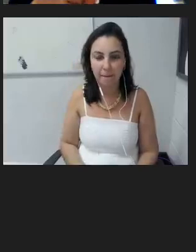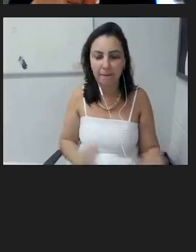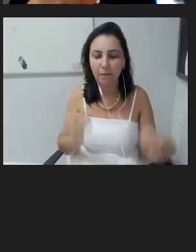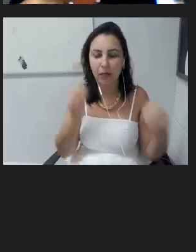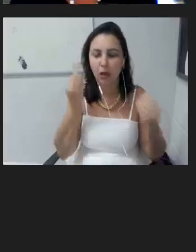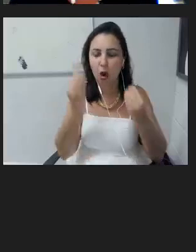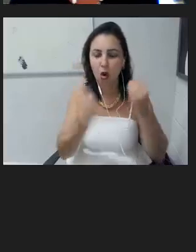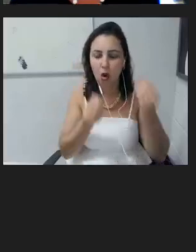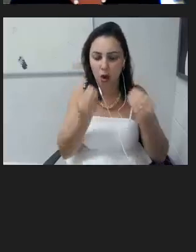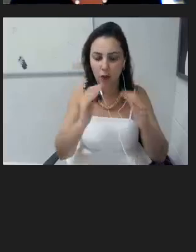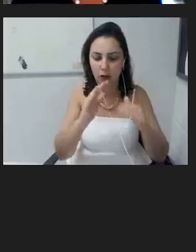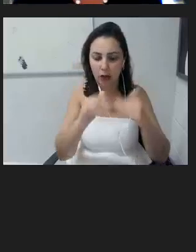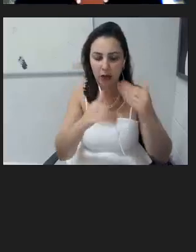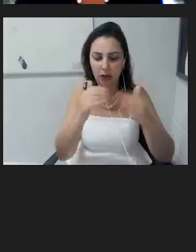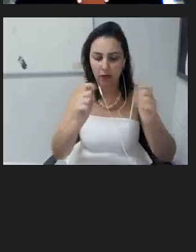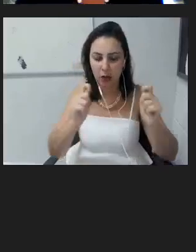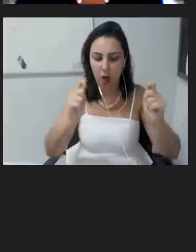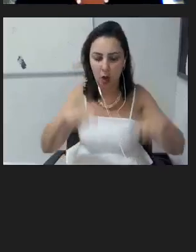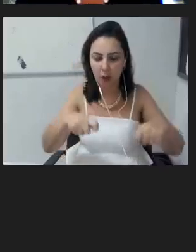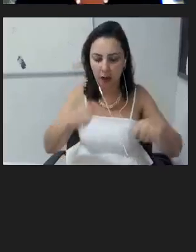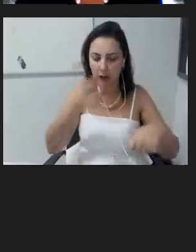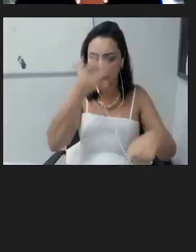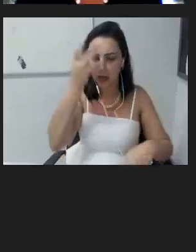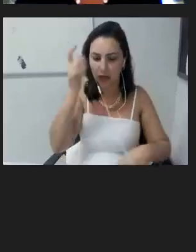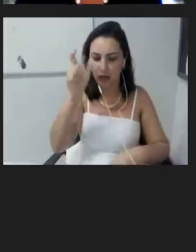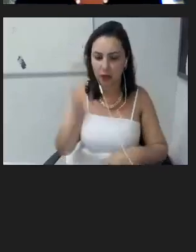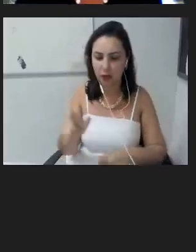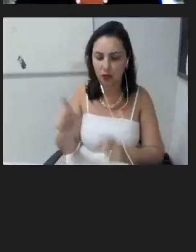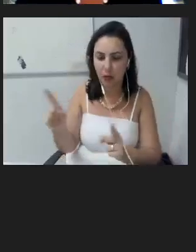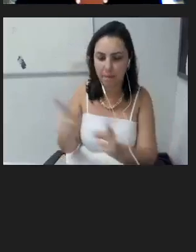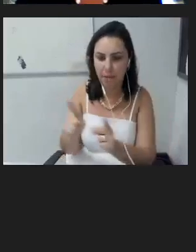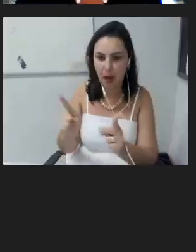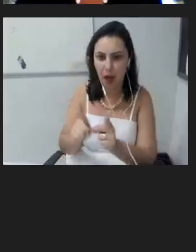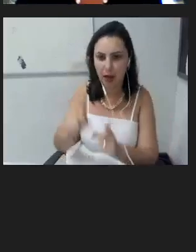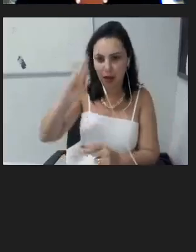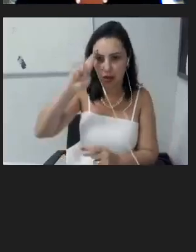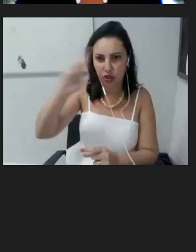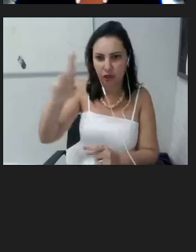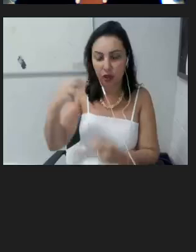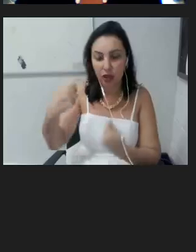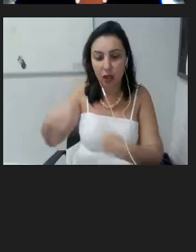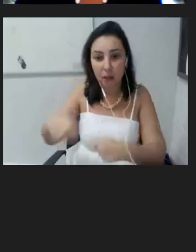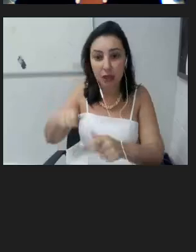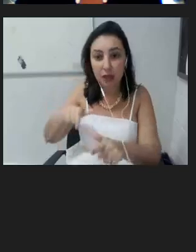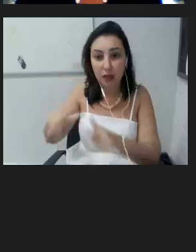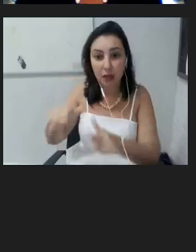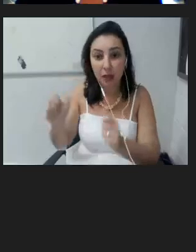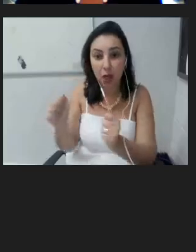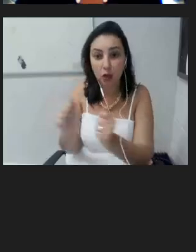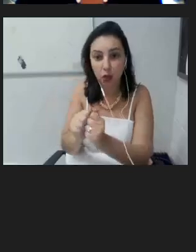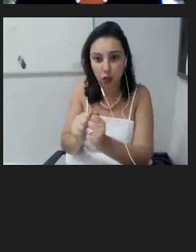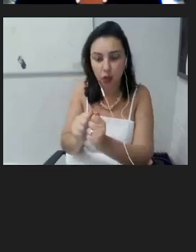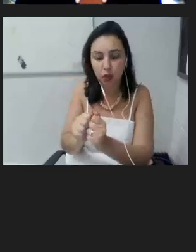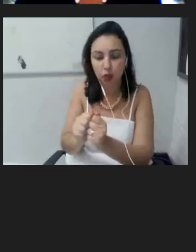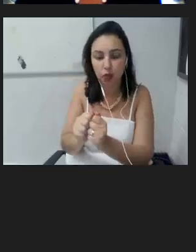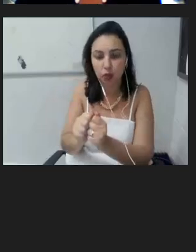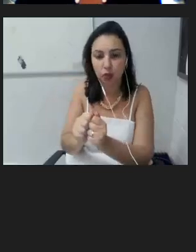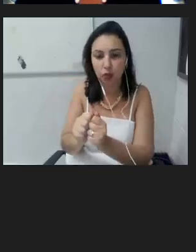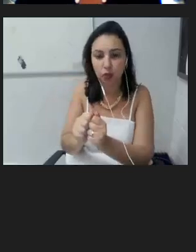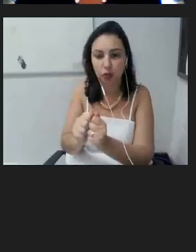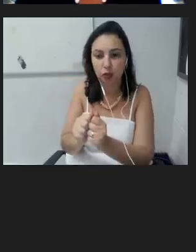desenvolver competências nas pessoas, pares e chefias que precisam trabalhar junto e em harmonia com pessoas que têm ou